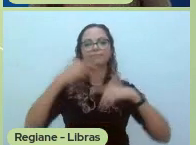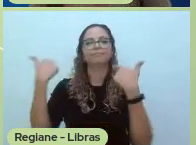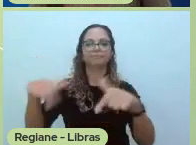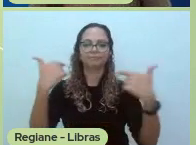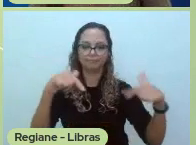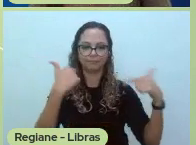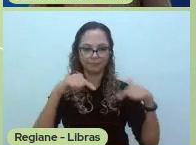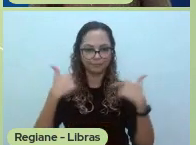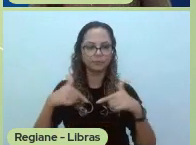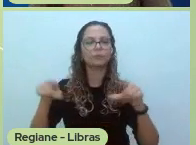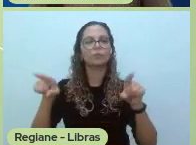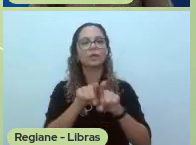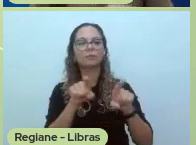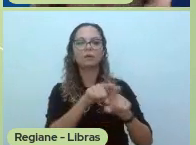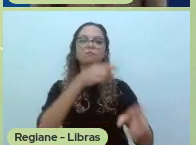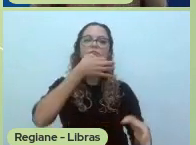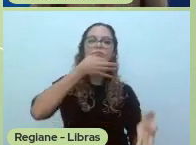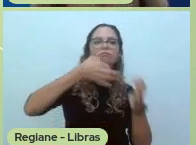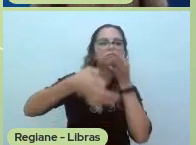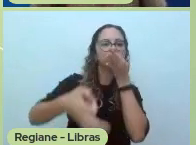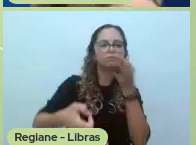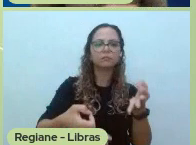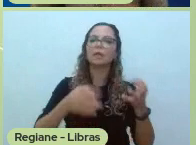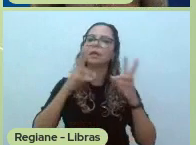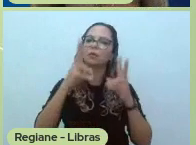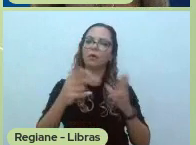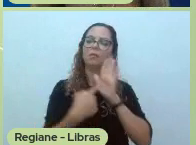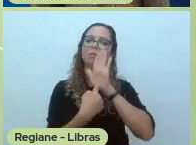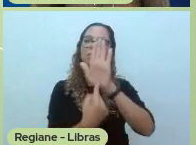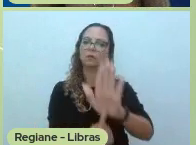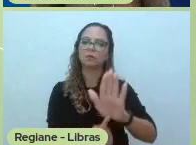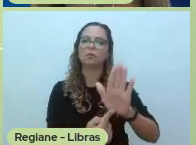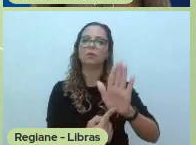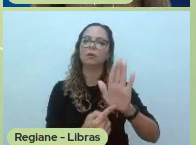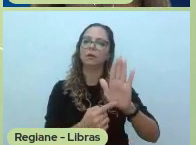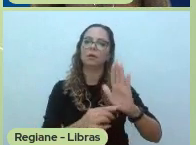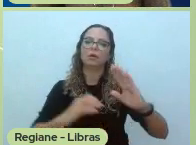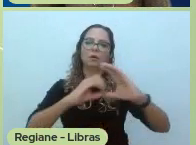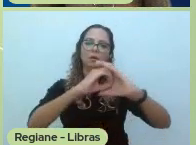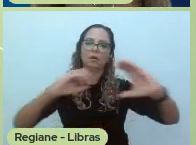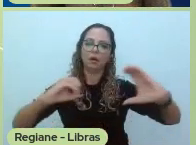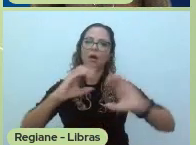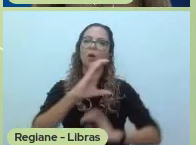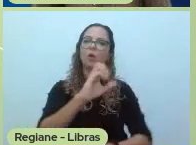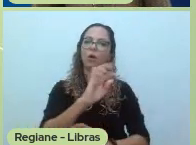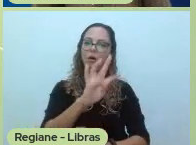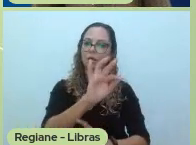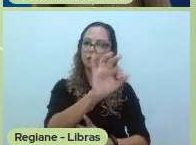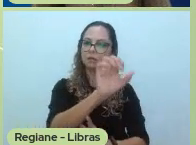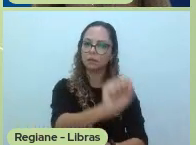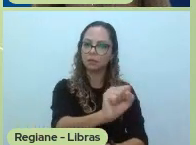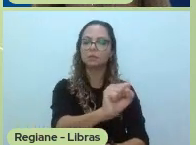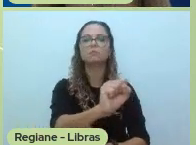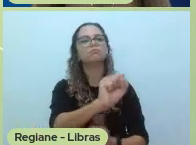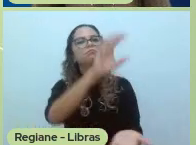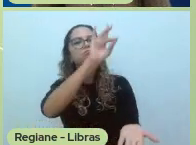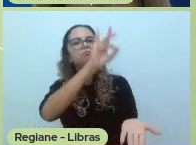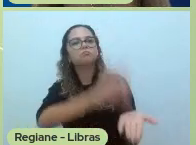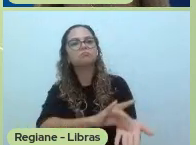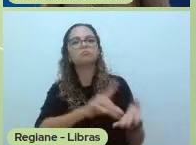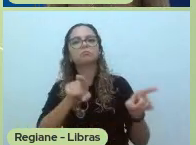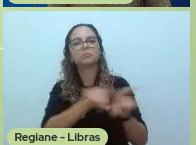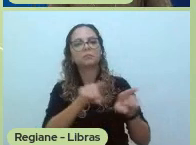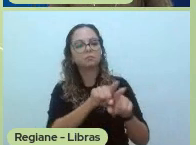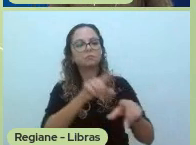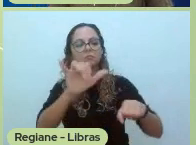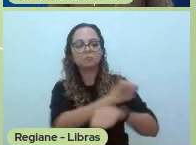alguns posicionamentos específicos, como esse que você colocou, das cotas afirmativas e das ações que podem ser implementadas. Acho que vai dialogar muito bem